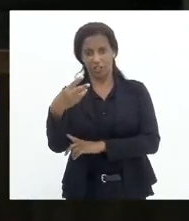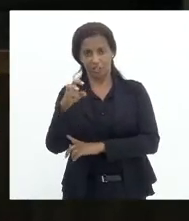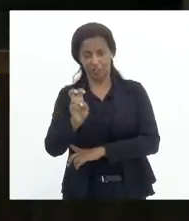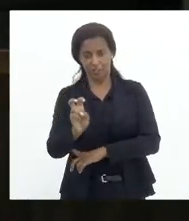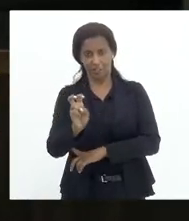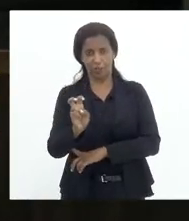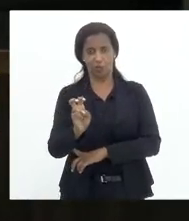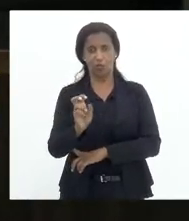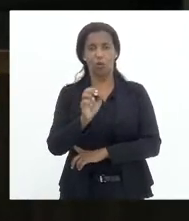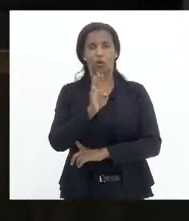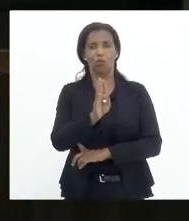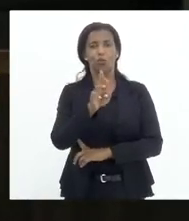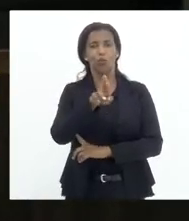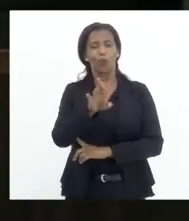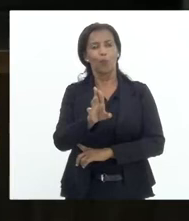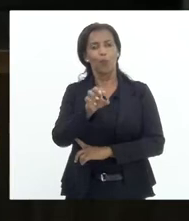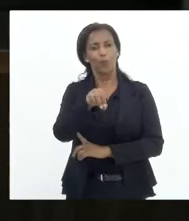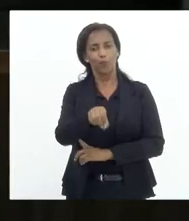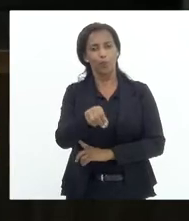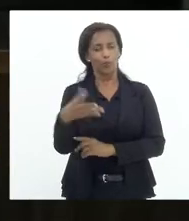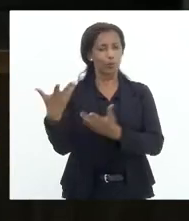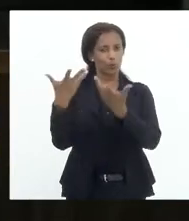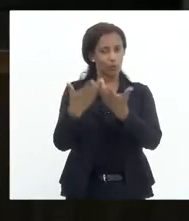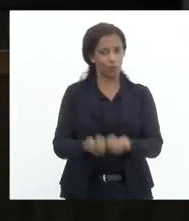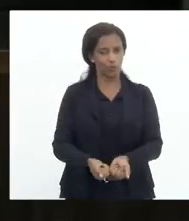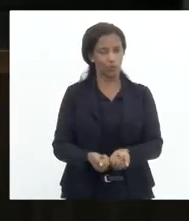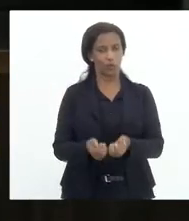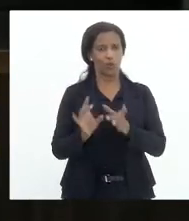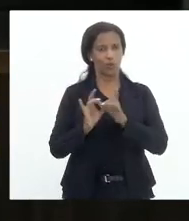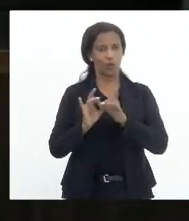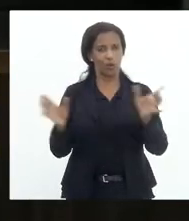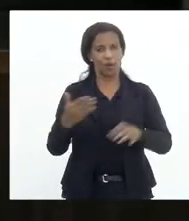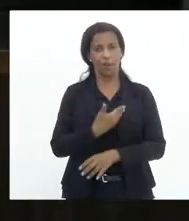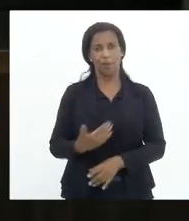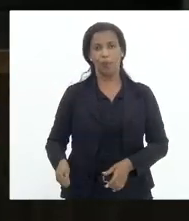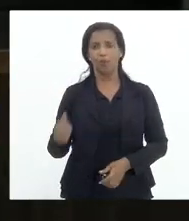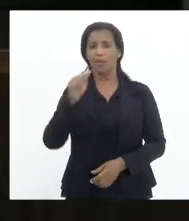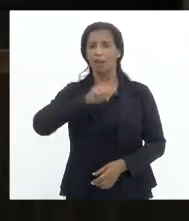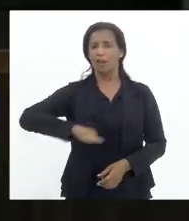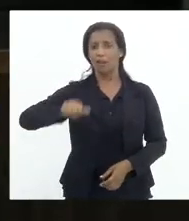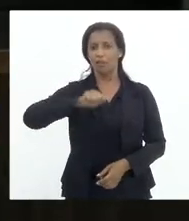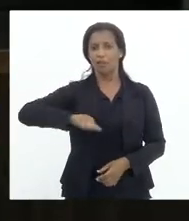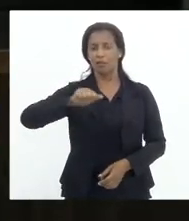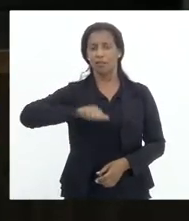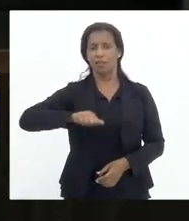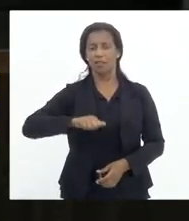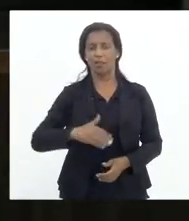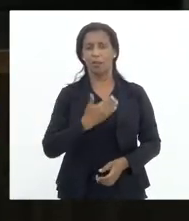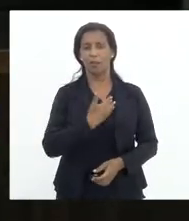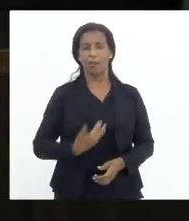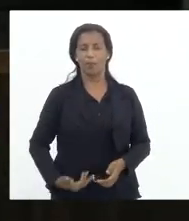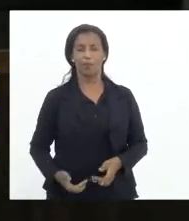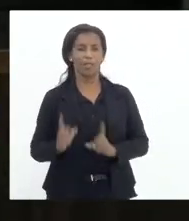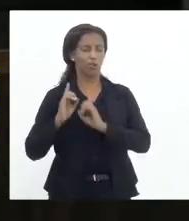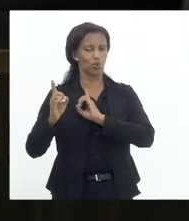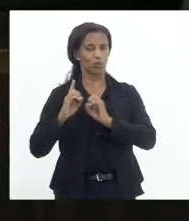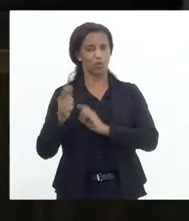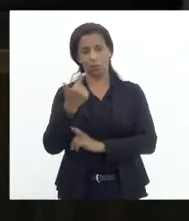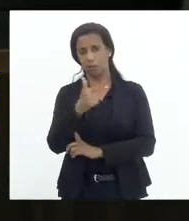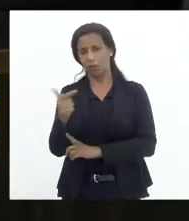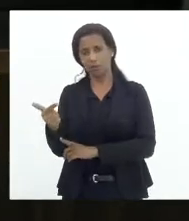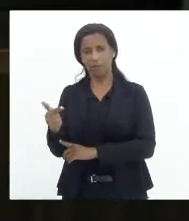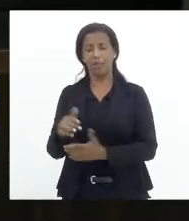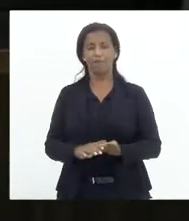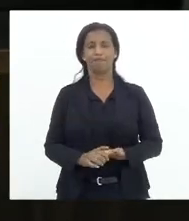de autoria do deputado Bruno dauaire que considera de utilidade pública à Associação Desportiva Brasil Estados Unidos em discussão